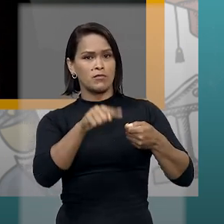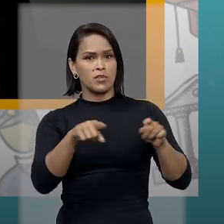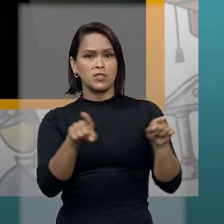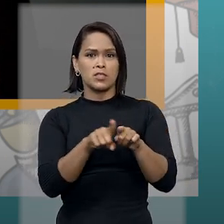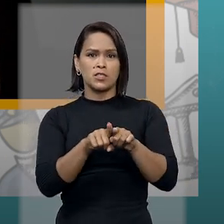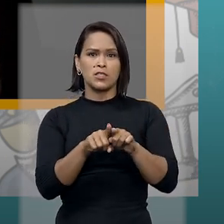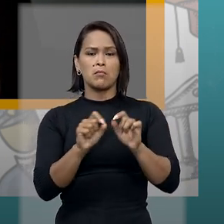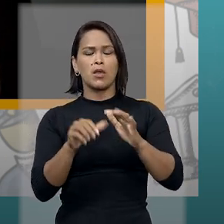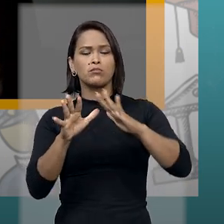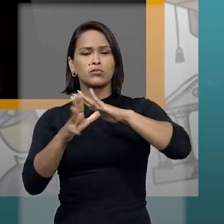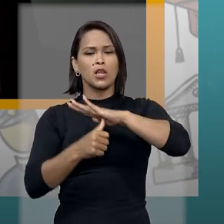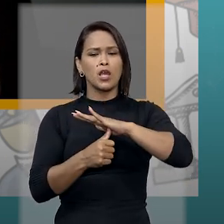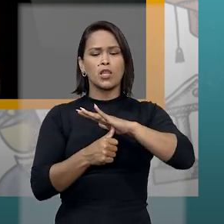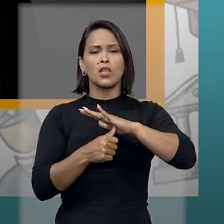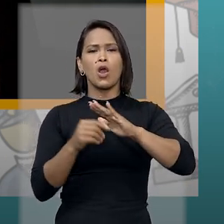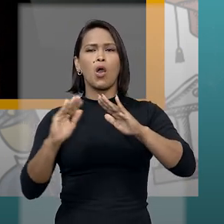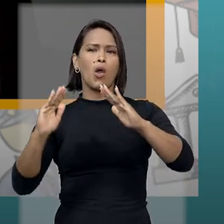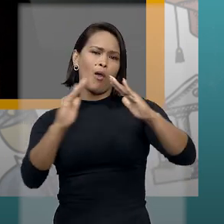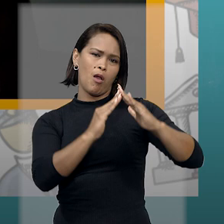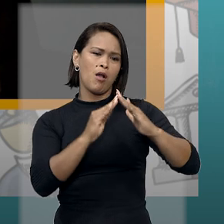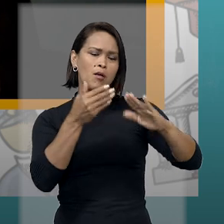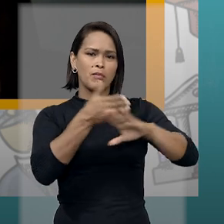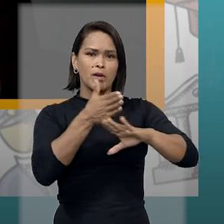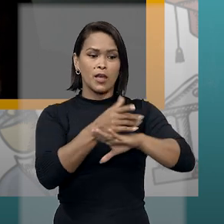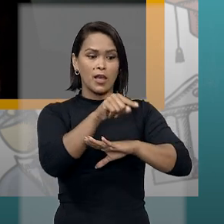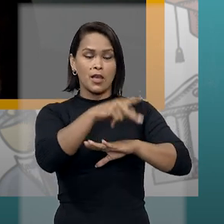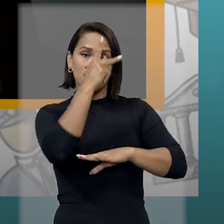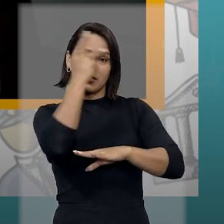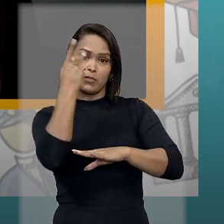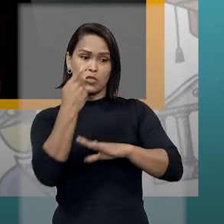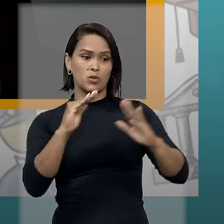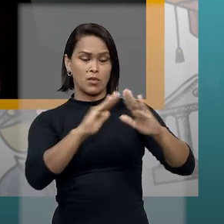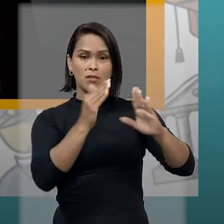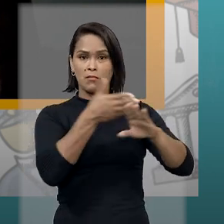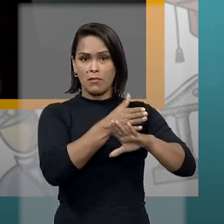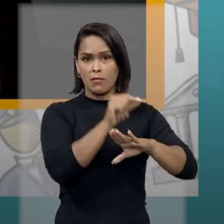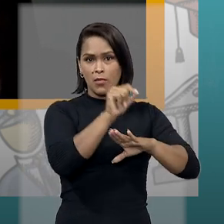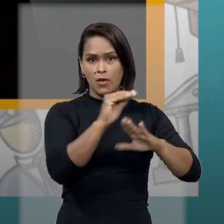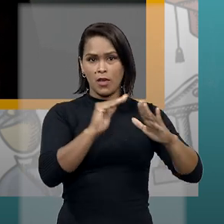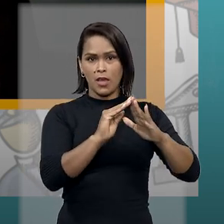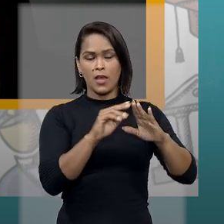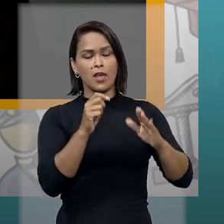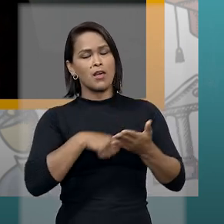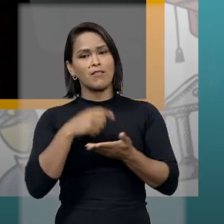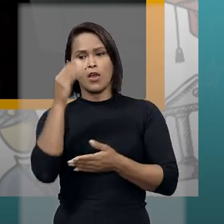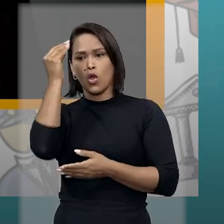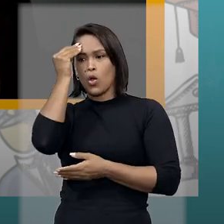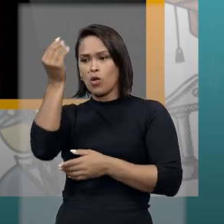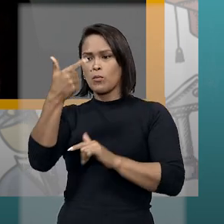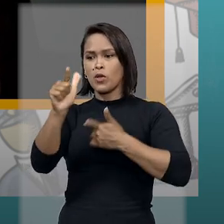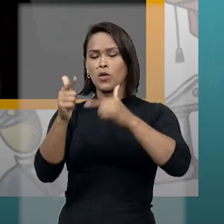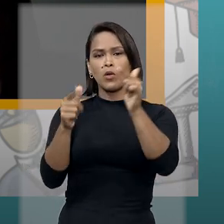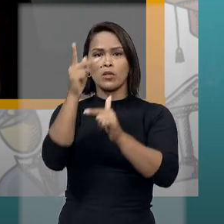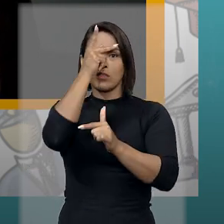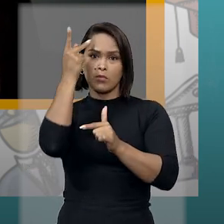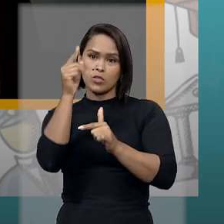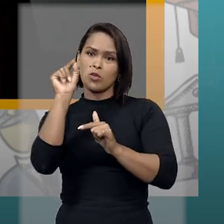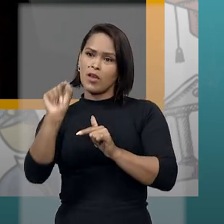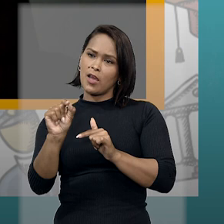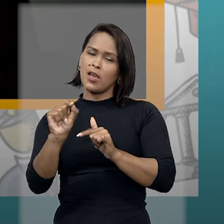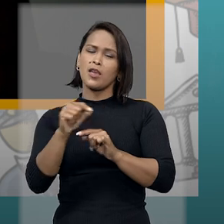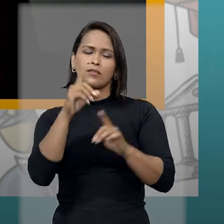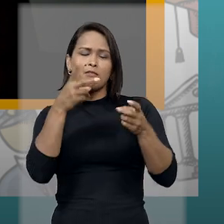E tipo, se um ladrão roubar uma casa, essa pessoa aí que mora na casa vai botar a culpa em outra pessoa.